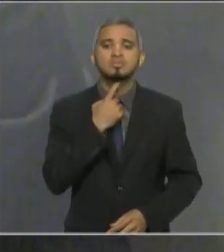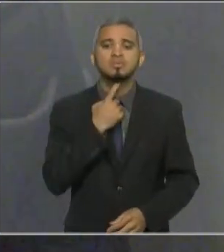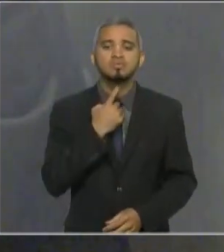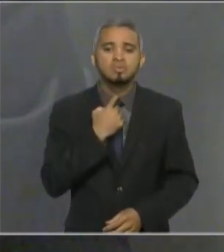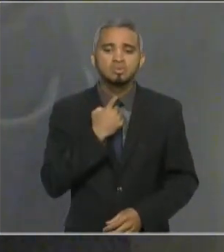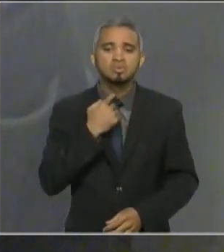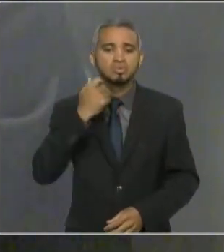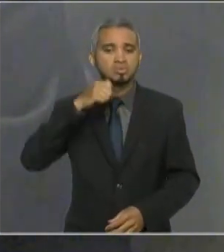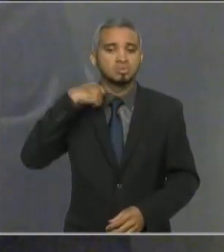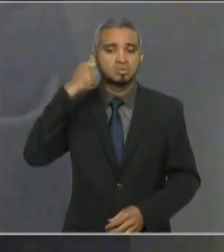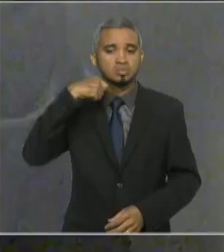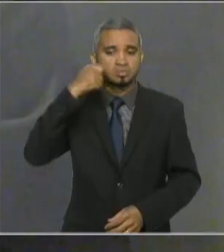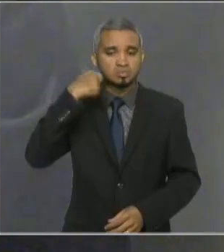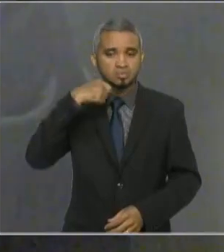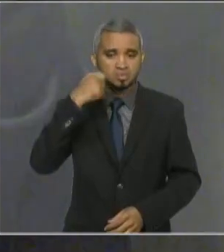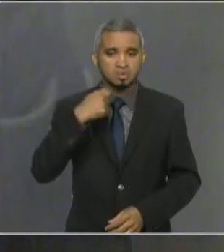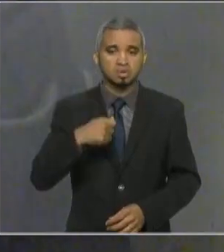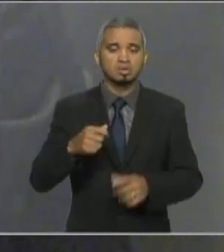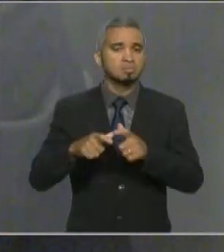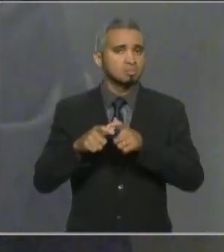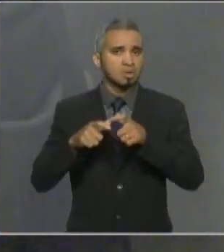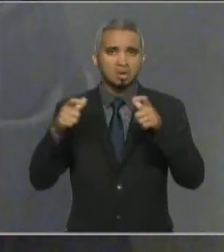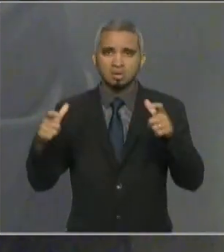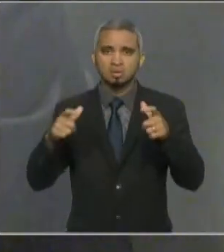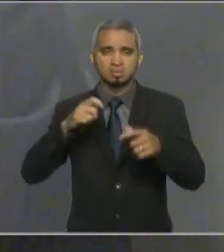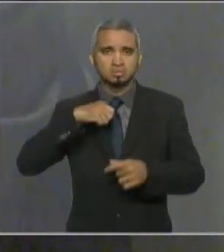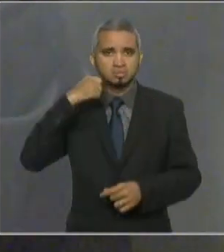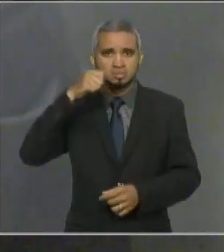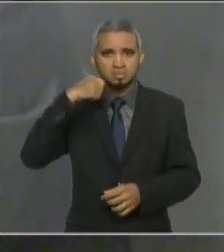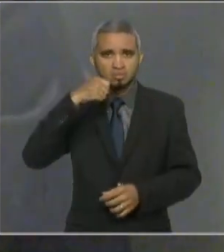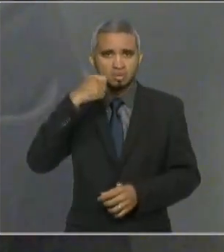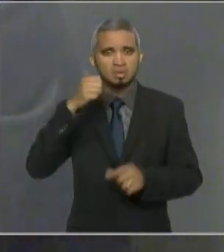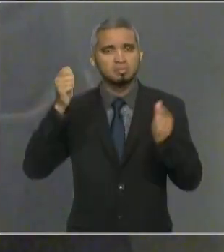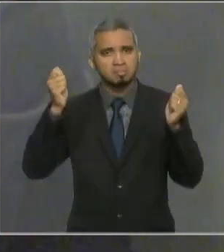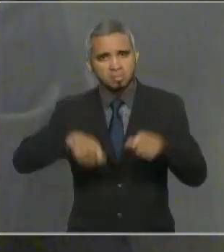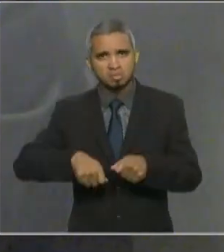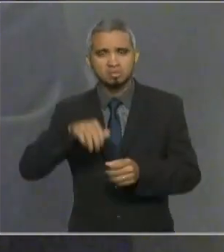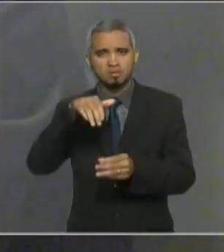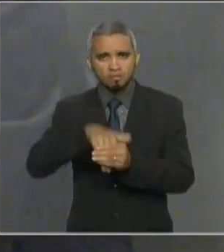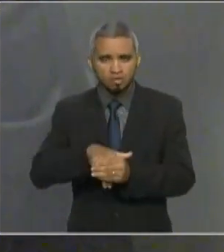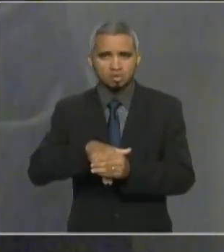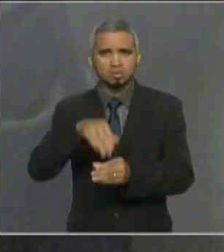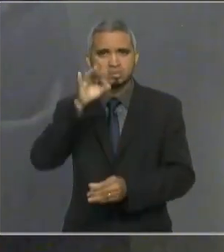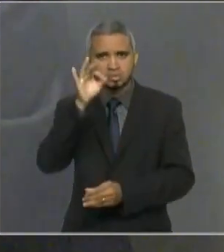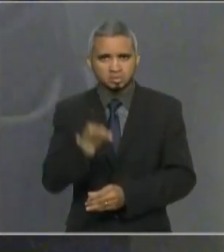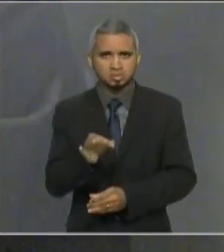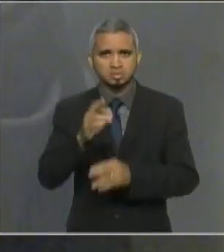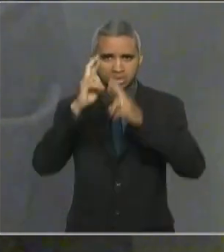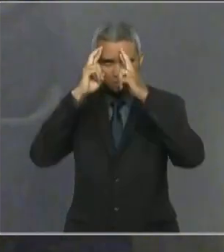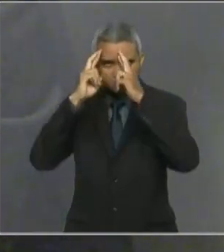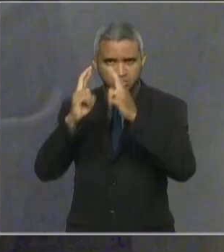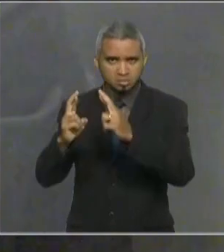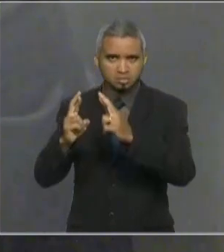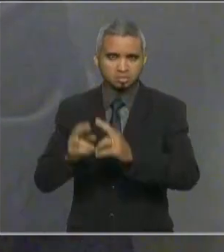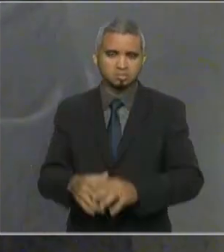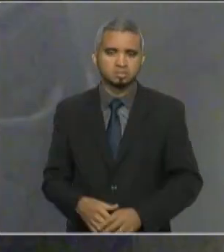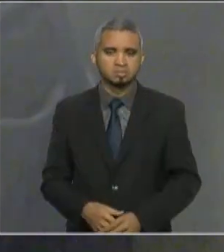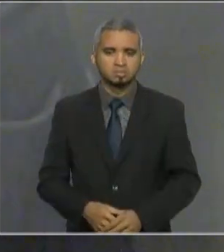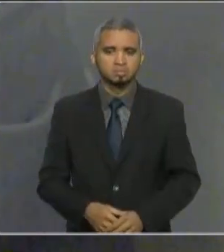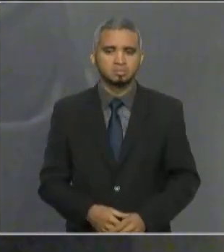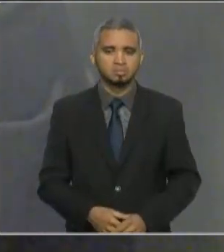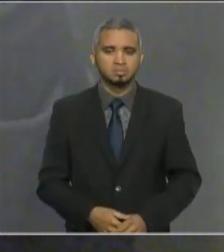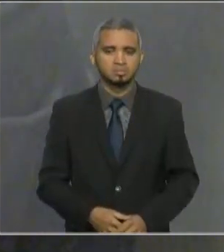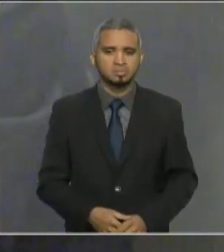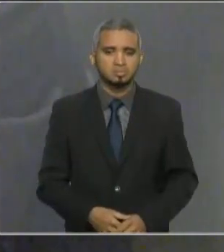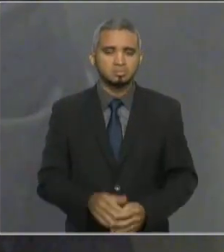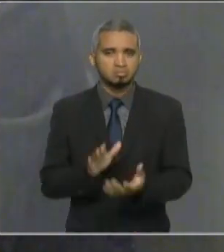dos advogados, da maioria dos advogados, possa ser respeitada. Então, eu